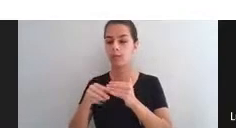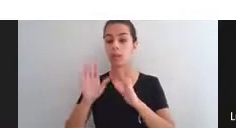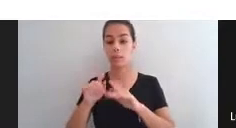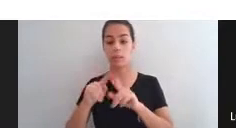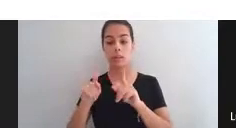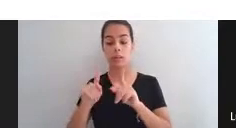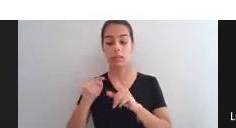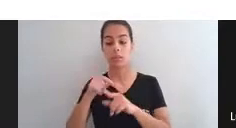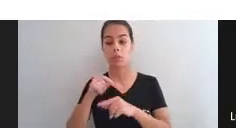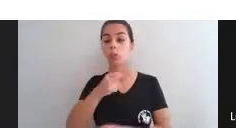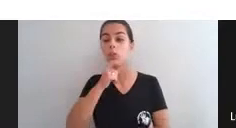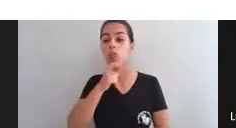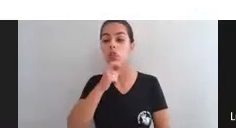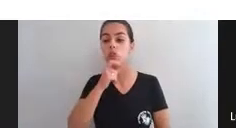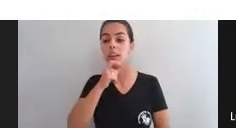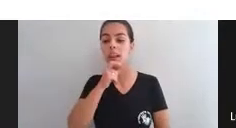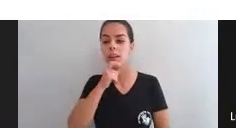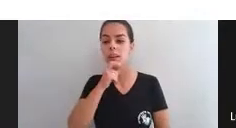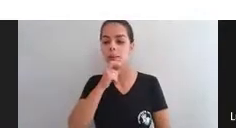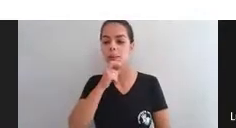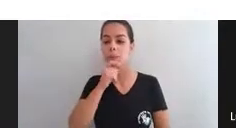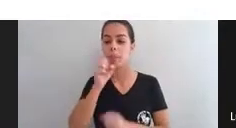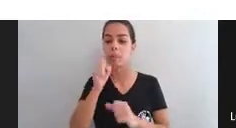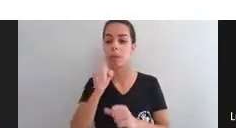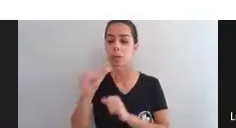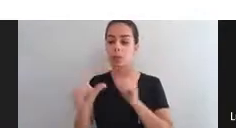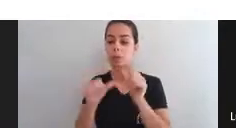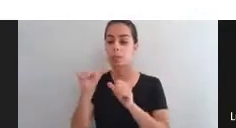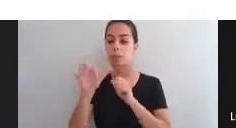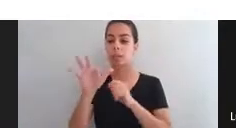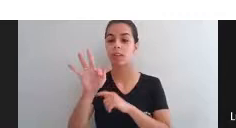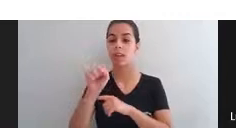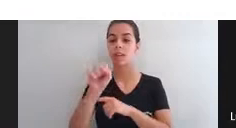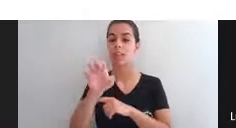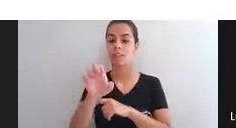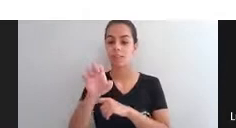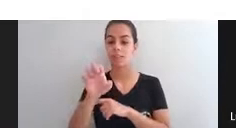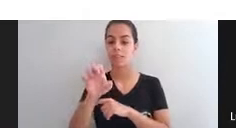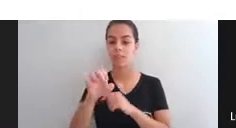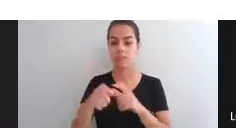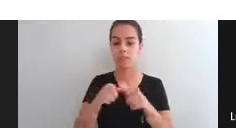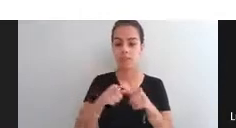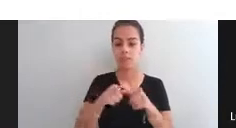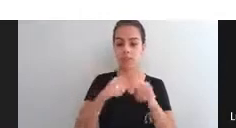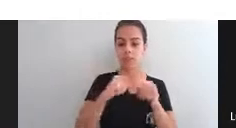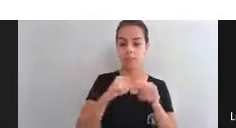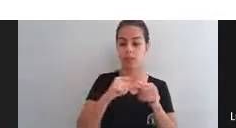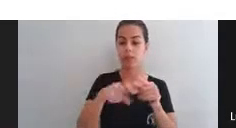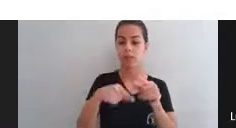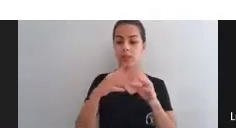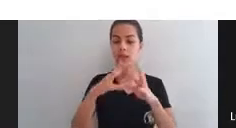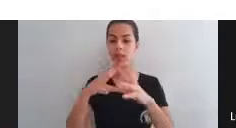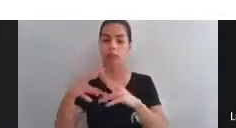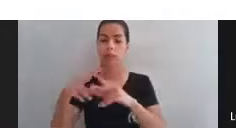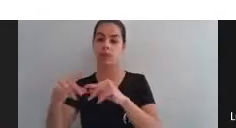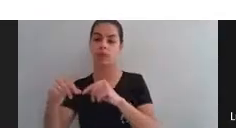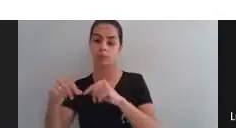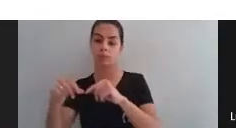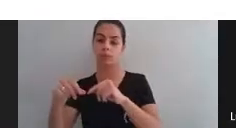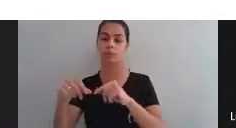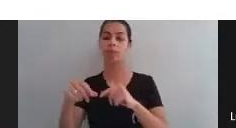gelo ele pode mudar de fase ali do jeito que a gente quiser. E esse vai ser um processo